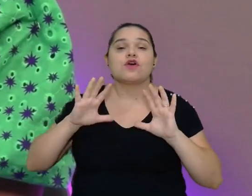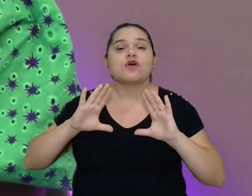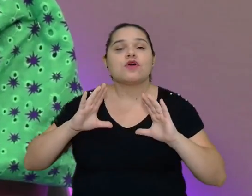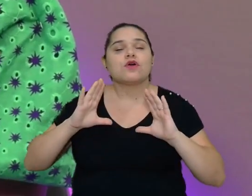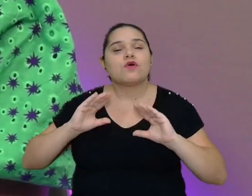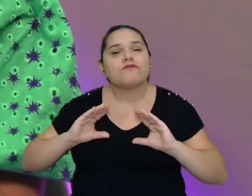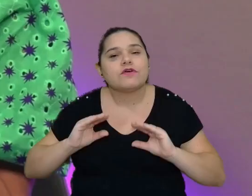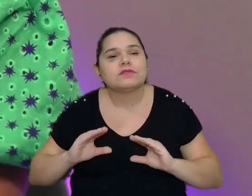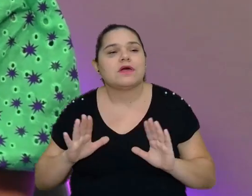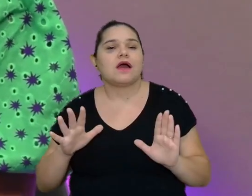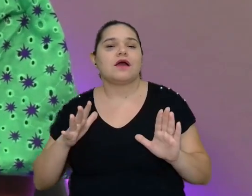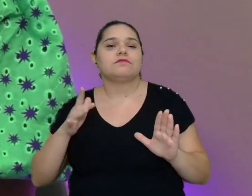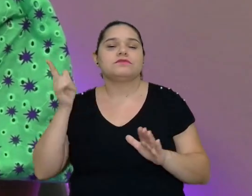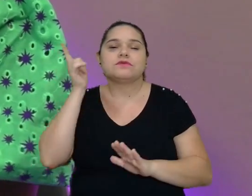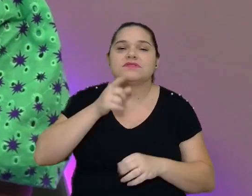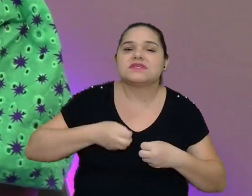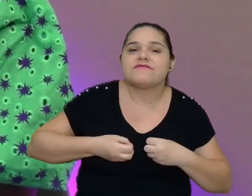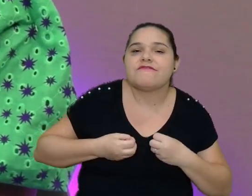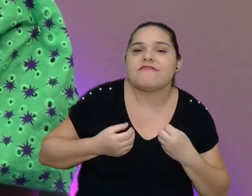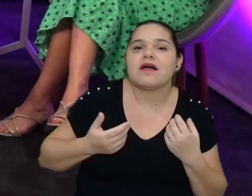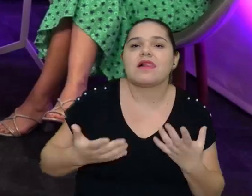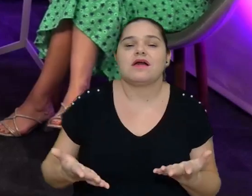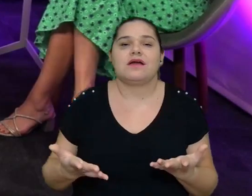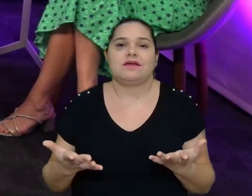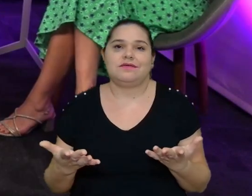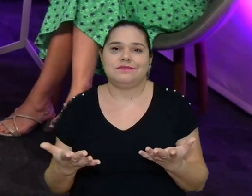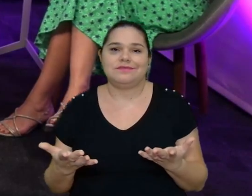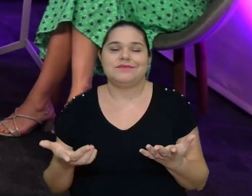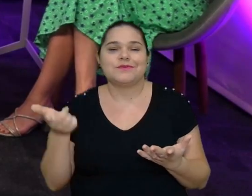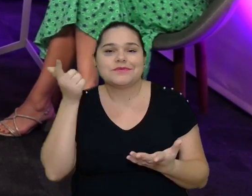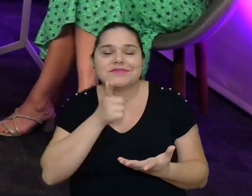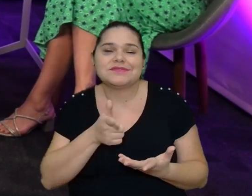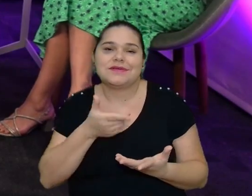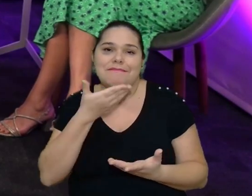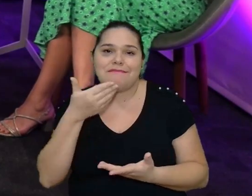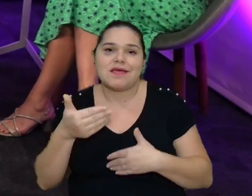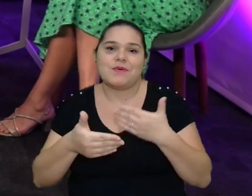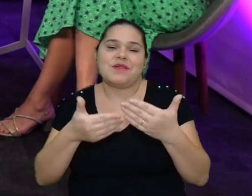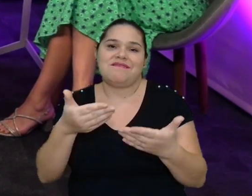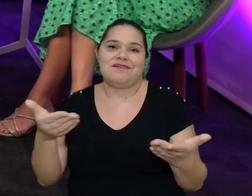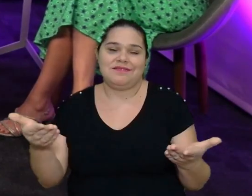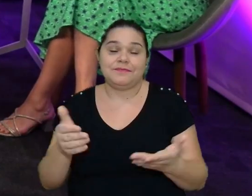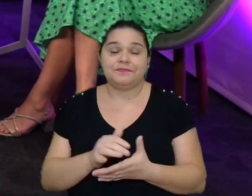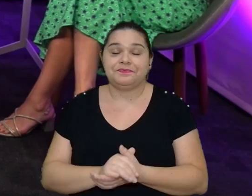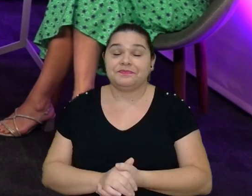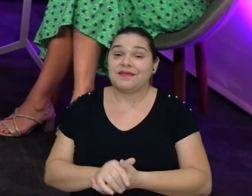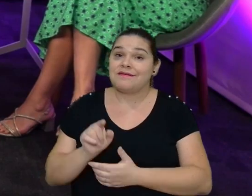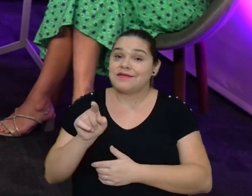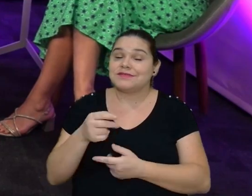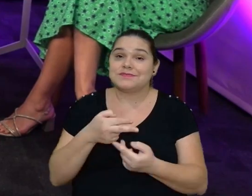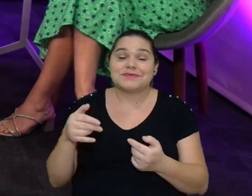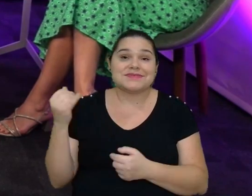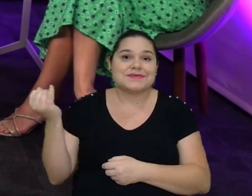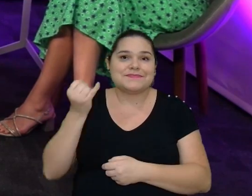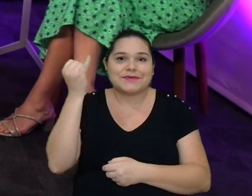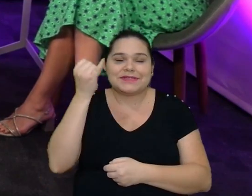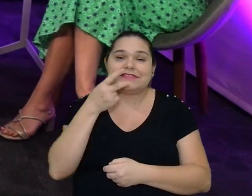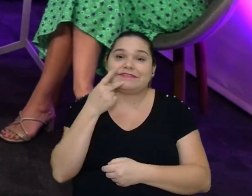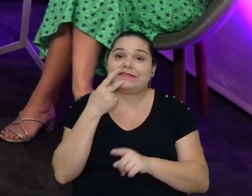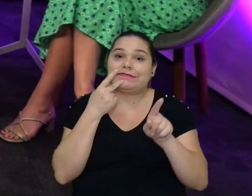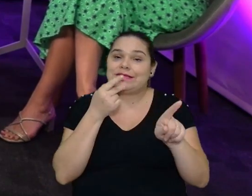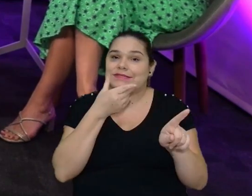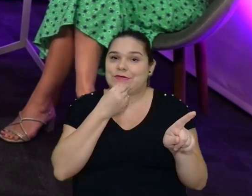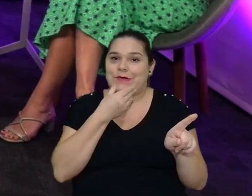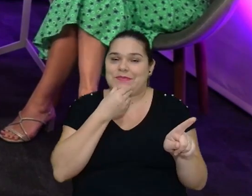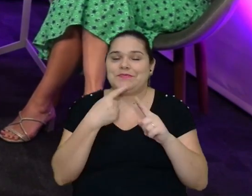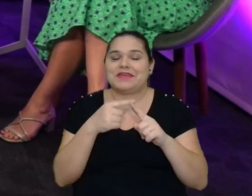suas vulnerabilidades e serem a melhor versão delas mesmas. Eu acho, só complementando, acho que esse é um ponto super importante quando a gente fala do homem, porque a gente fala muito da equidade, fala